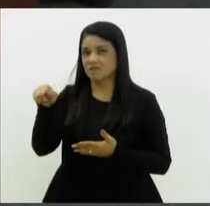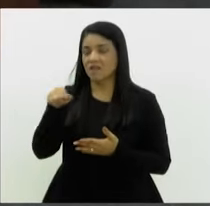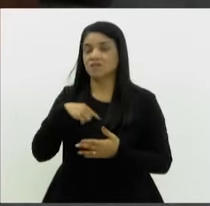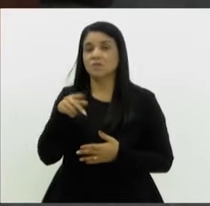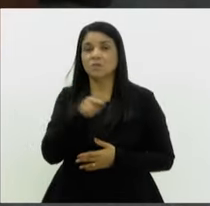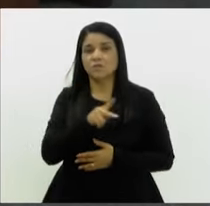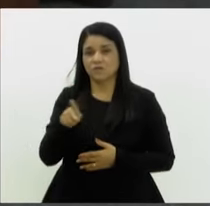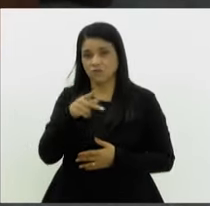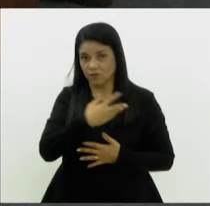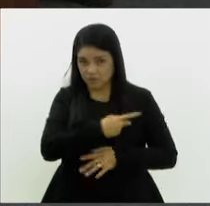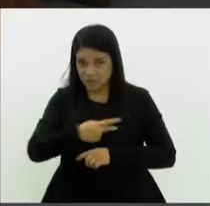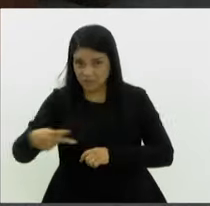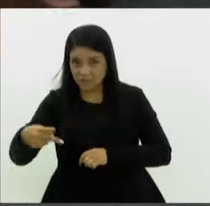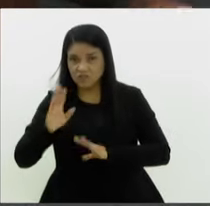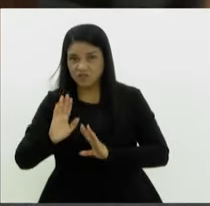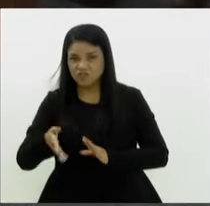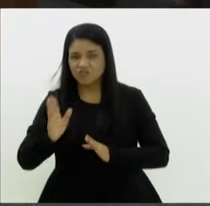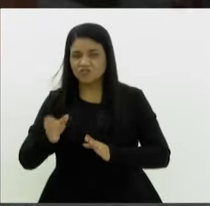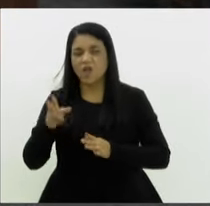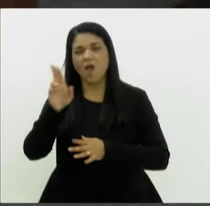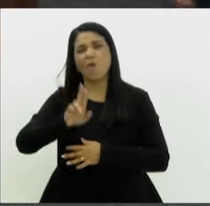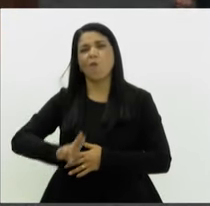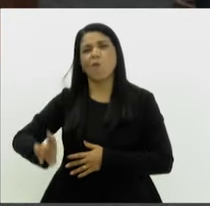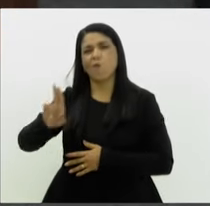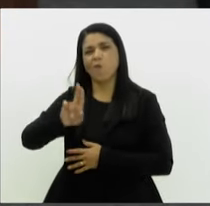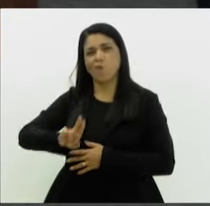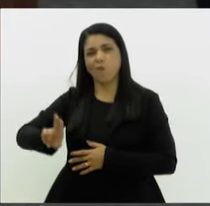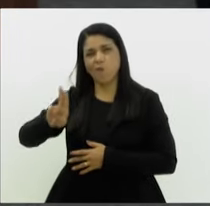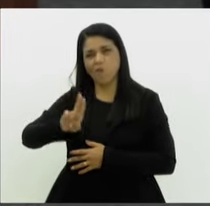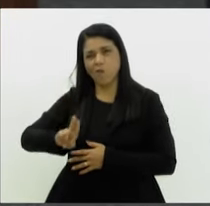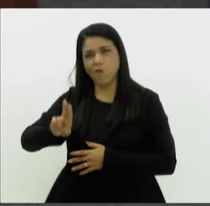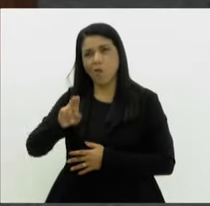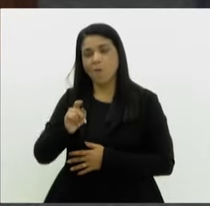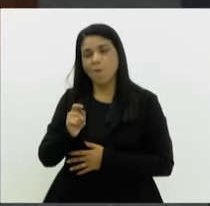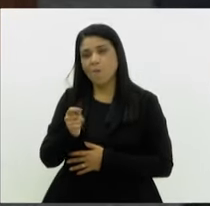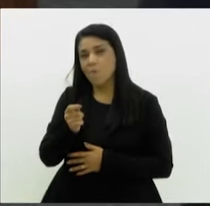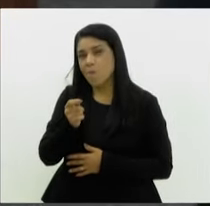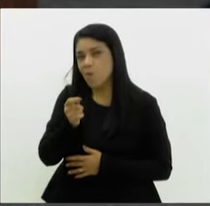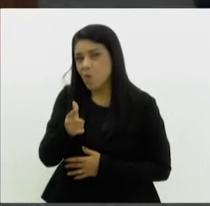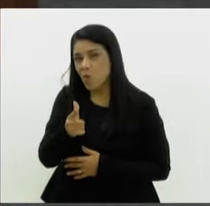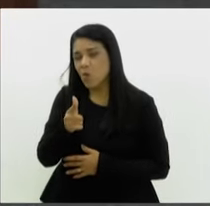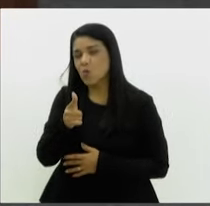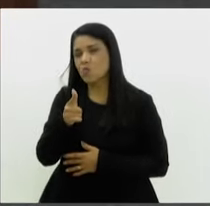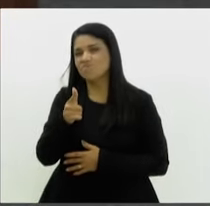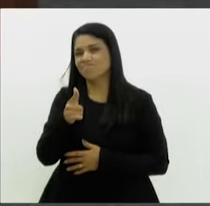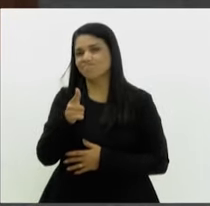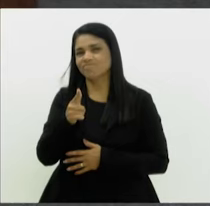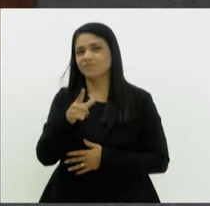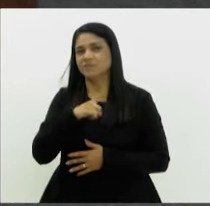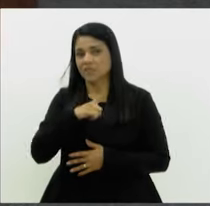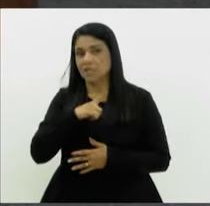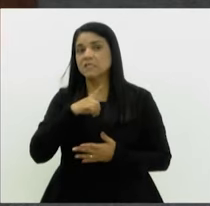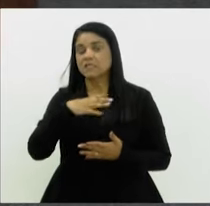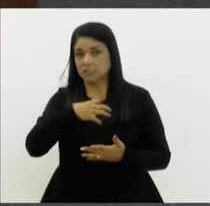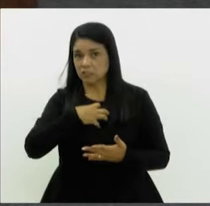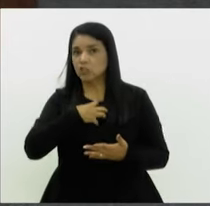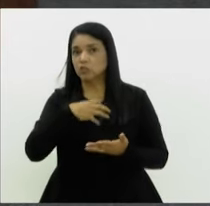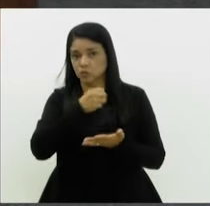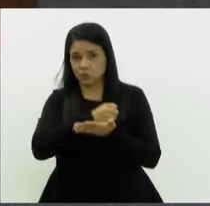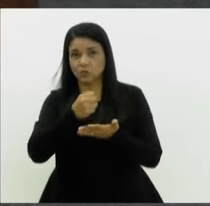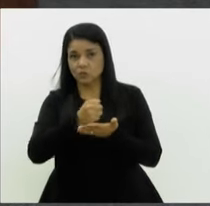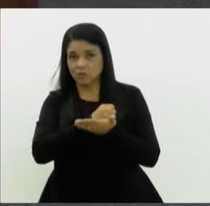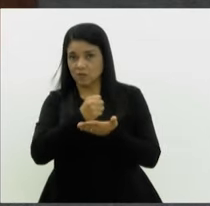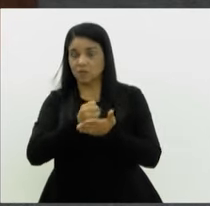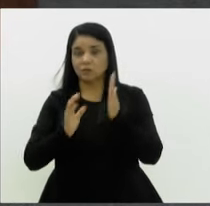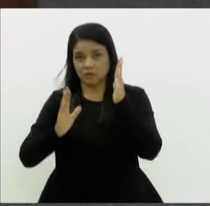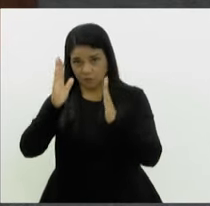visitante. Esse já é um expediente usado, e é um dos poucos expedientes em que faz sentido a contratação ser temporária,